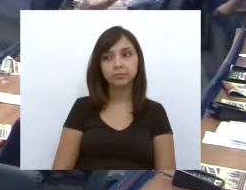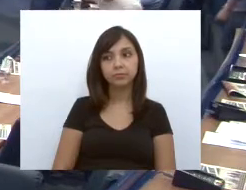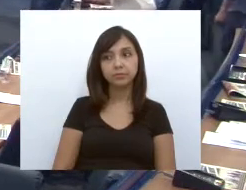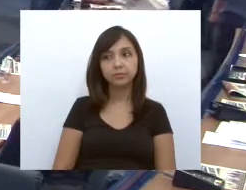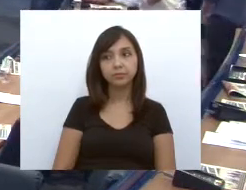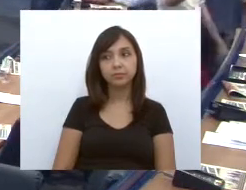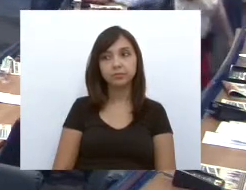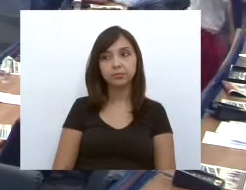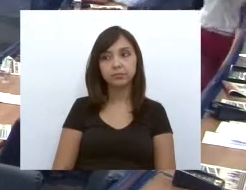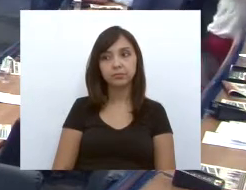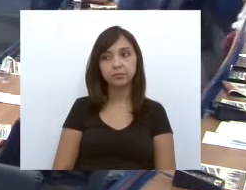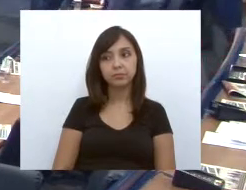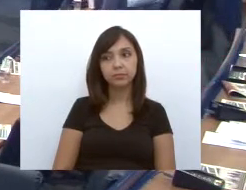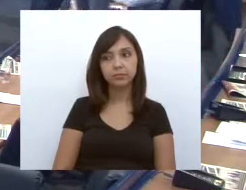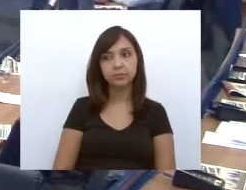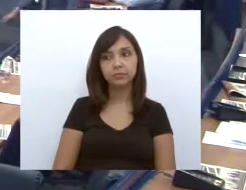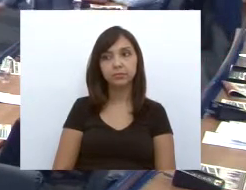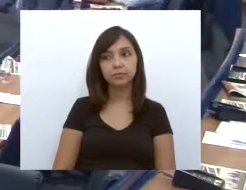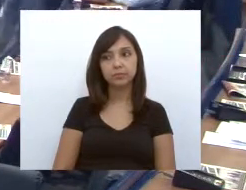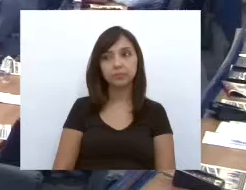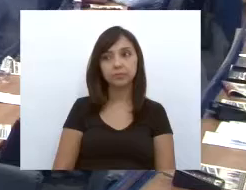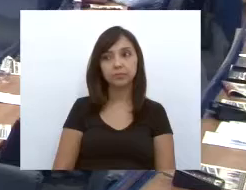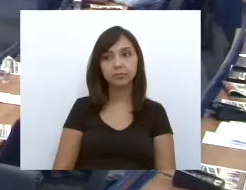Pela ordem.